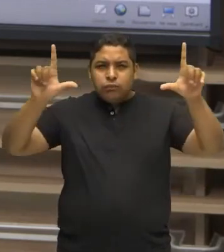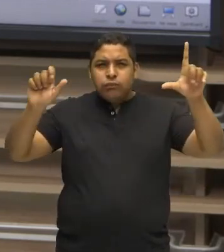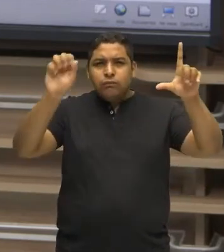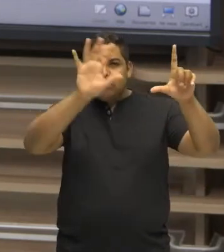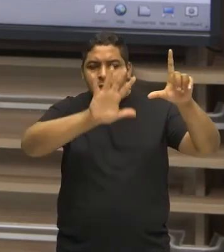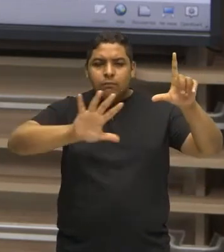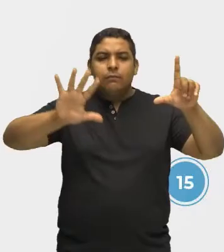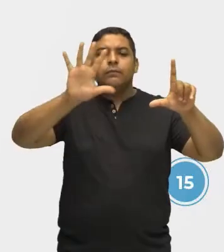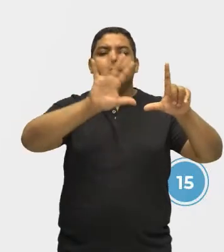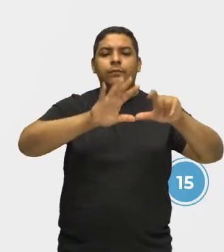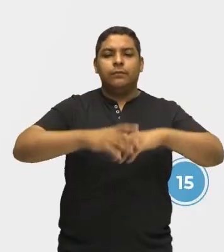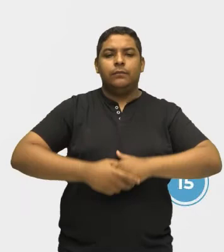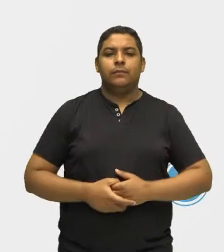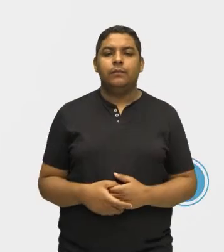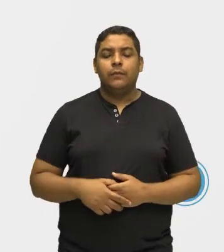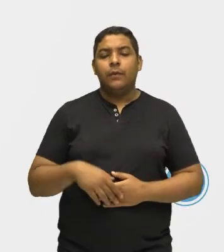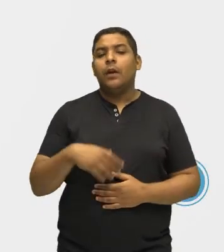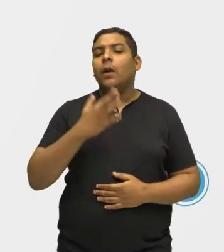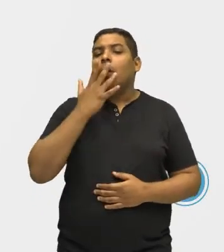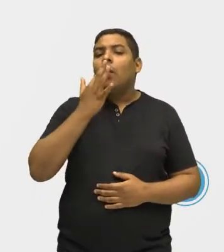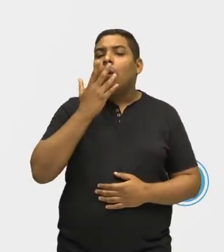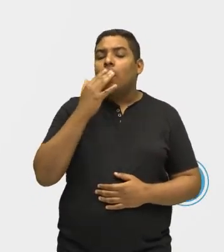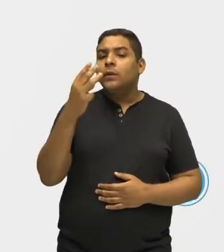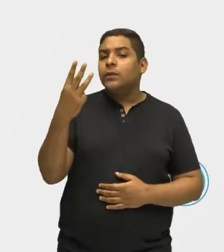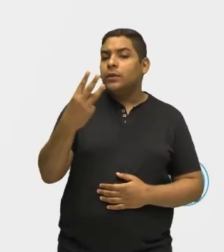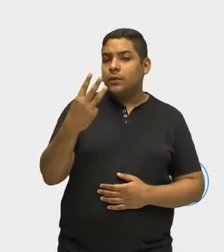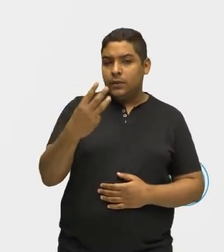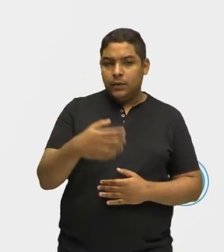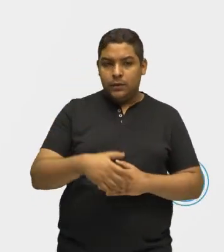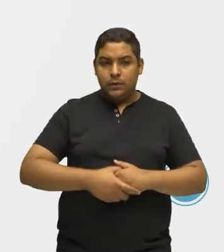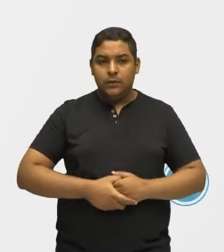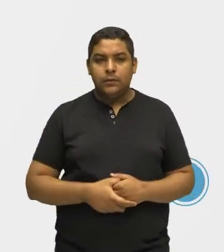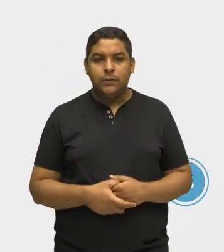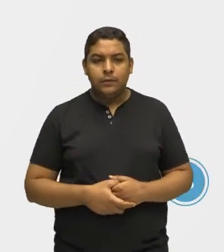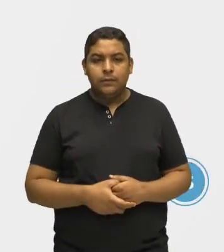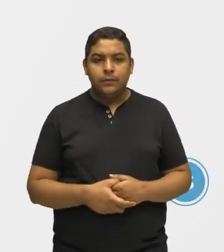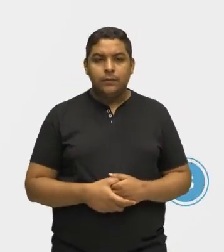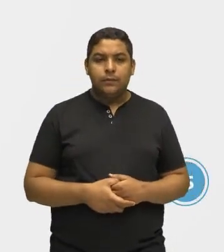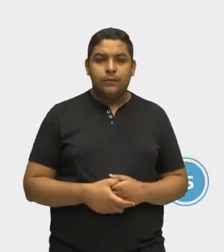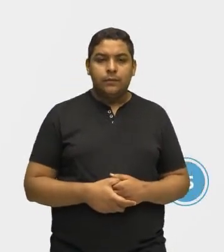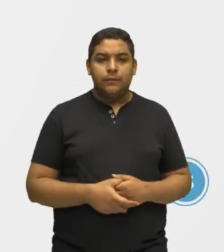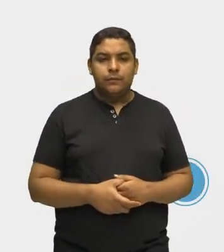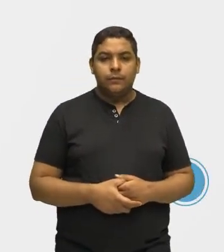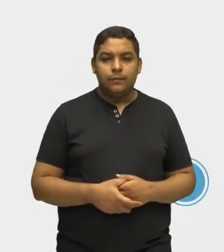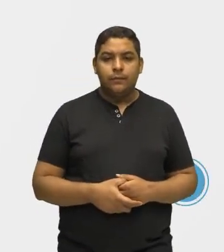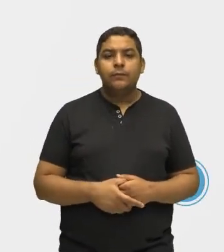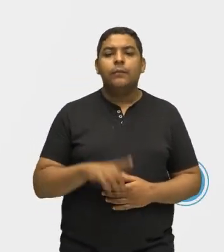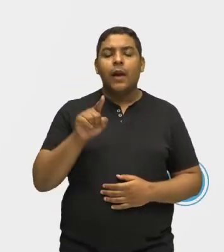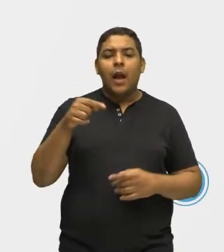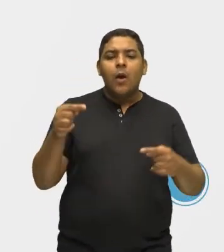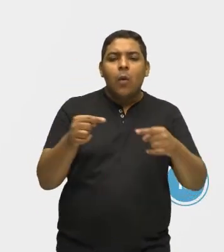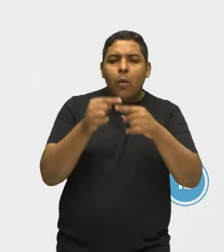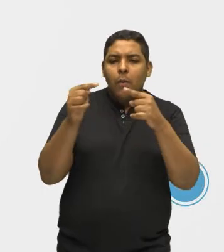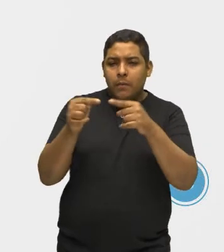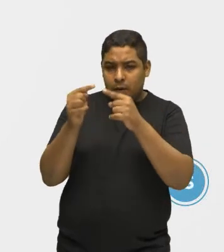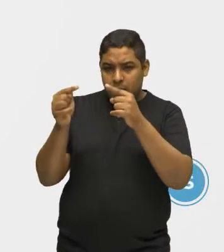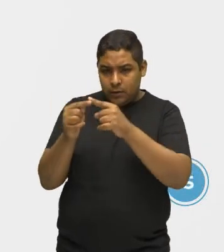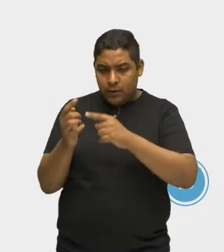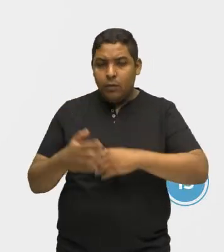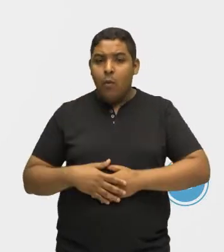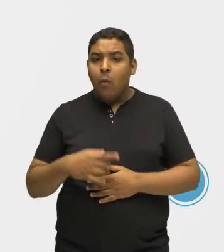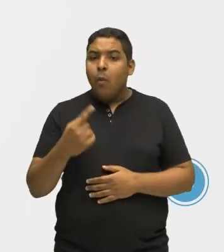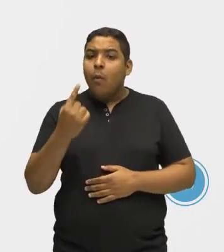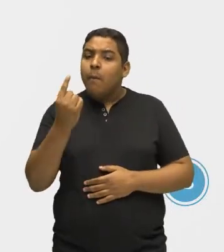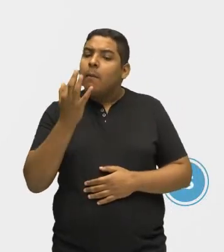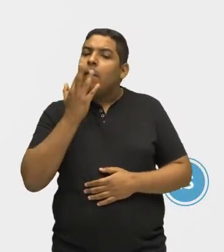agora, cores terciárias. Bem, as cores terciárias, elas são formadas por meio de combinação entre uma cor primária e